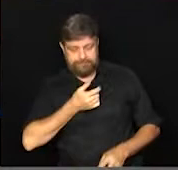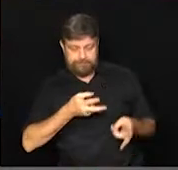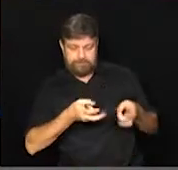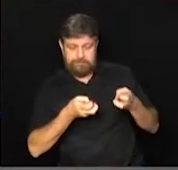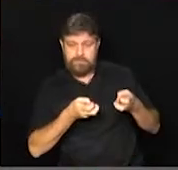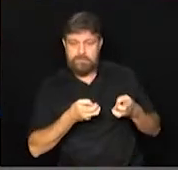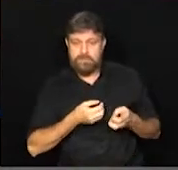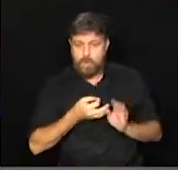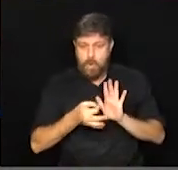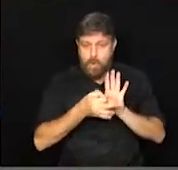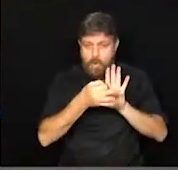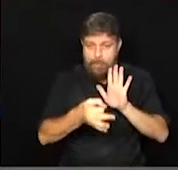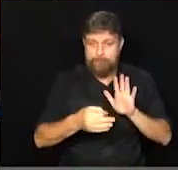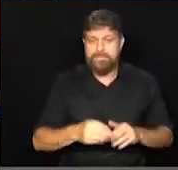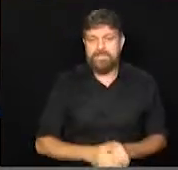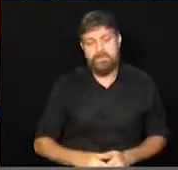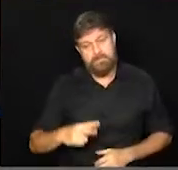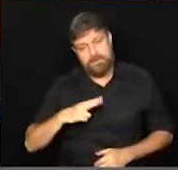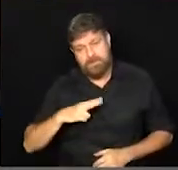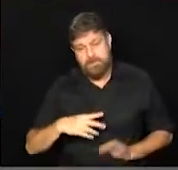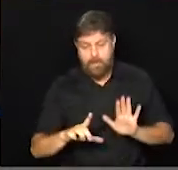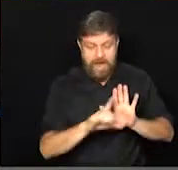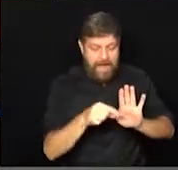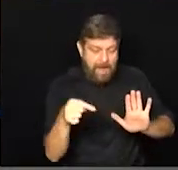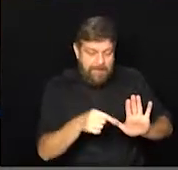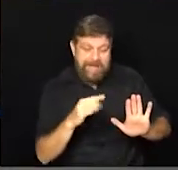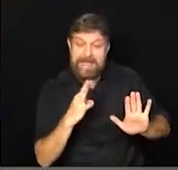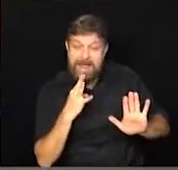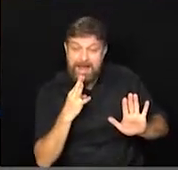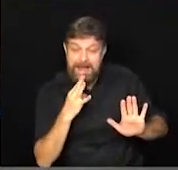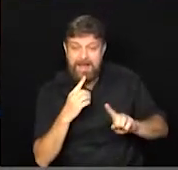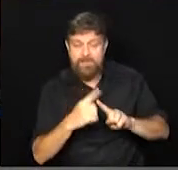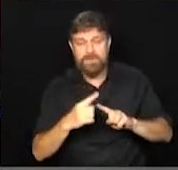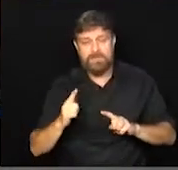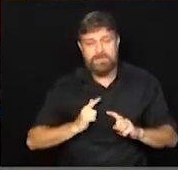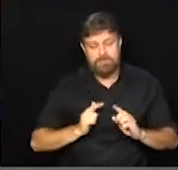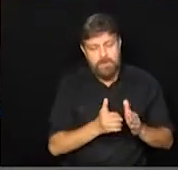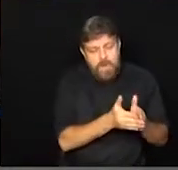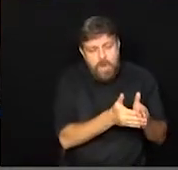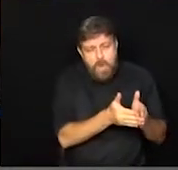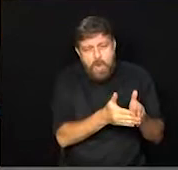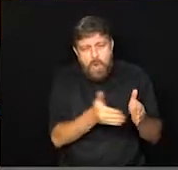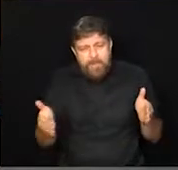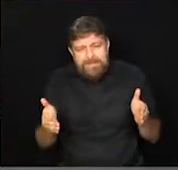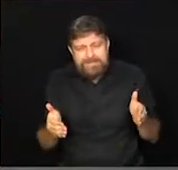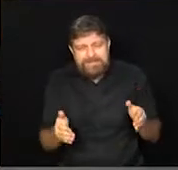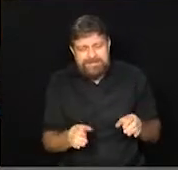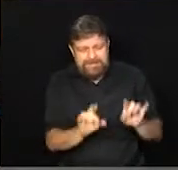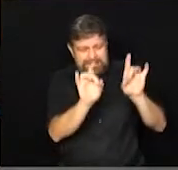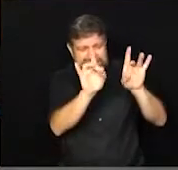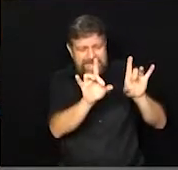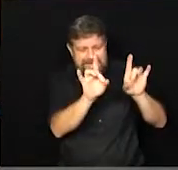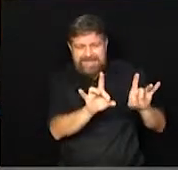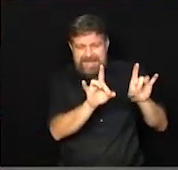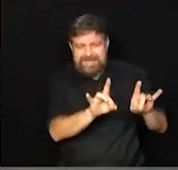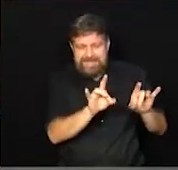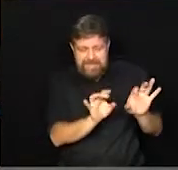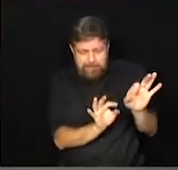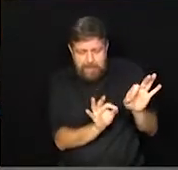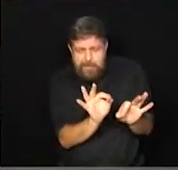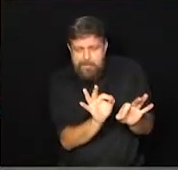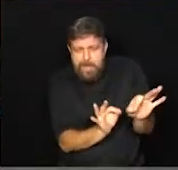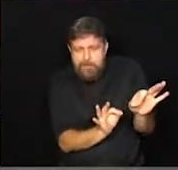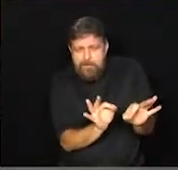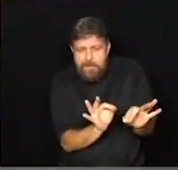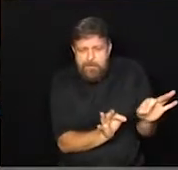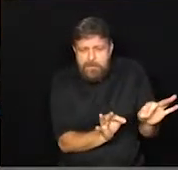fato da Lei Maria da Penha ser tão conhecida porque foi uma lei que passou por um processo muito particular de construção. A Lei Maria